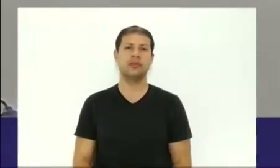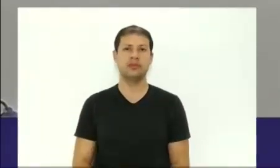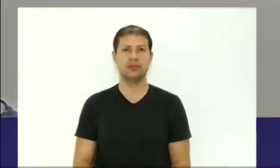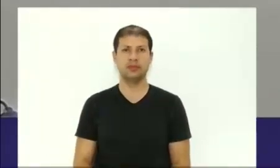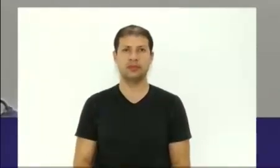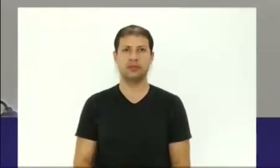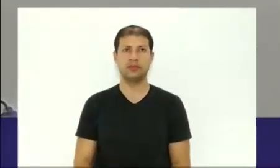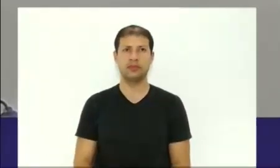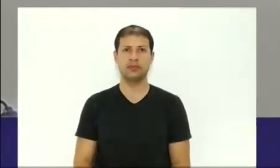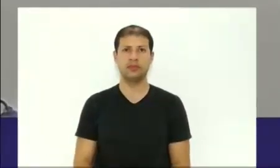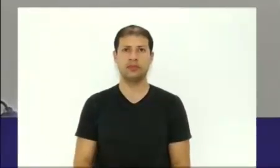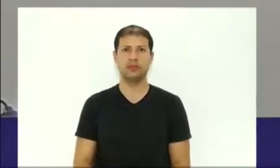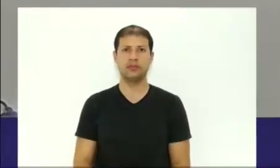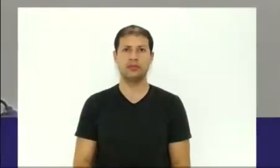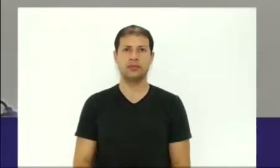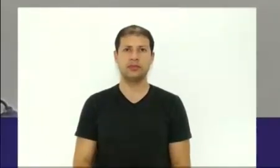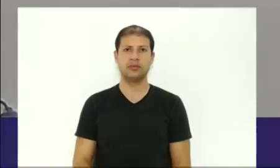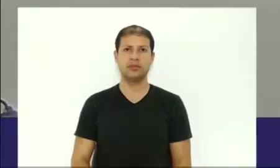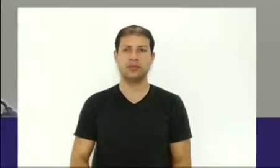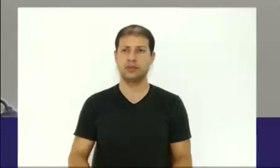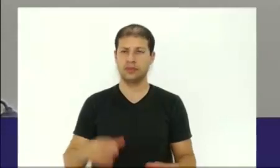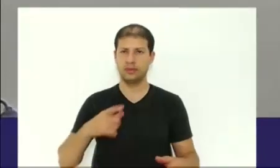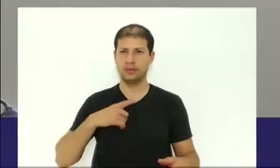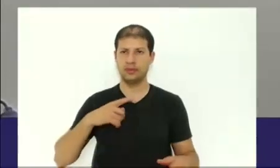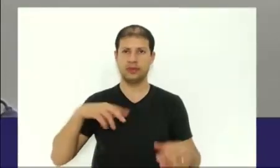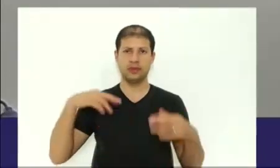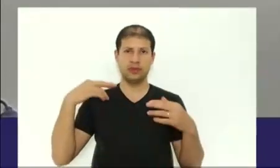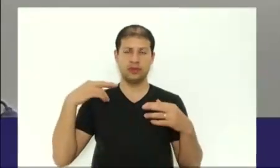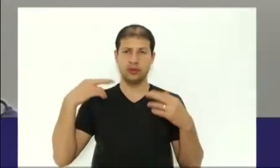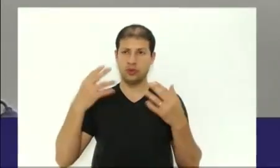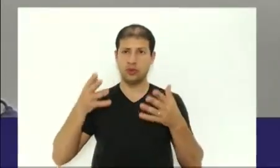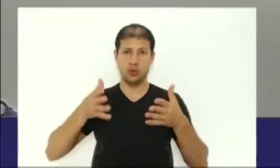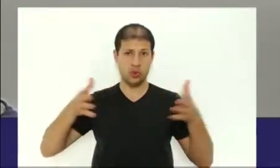E como foi suprimido o grande expediente,